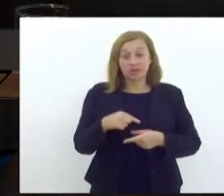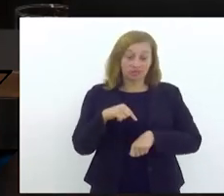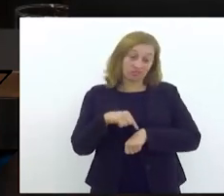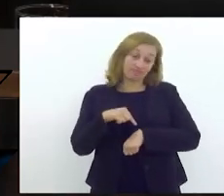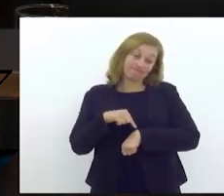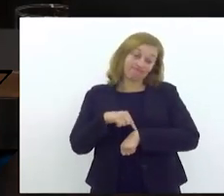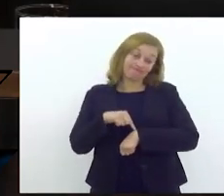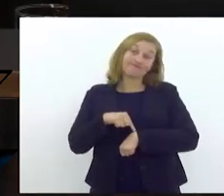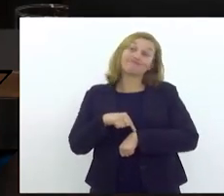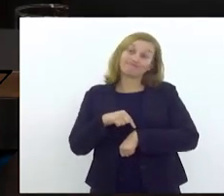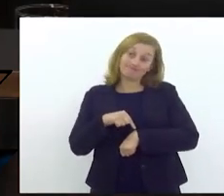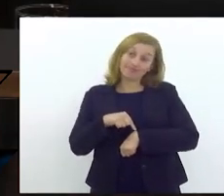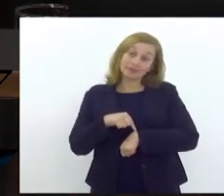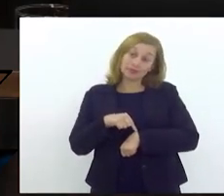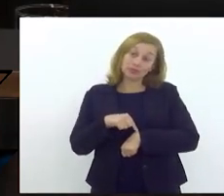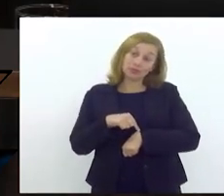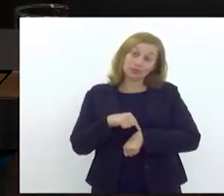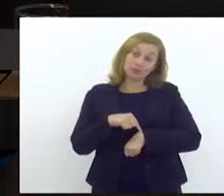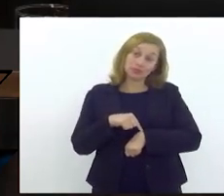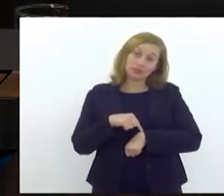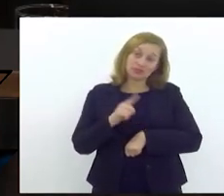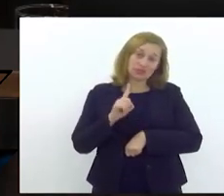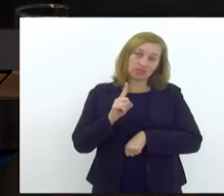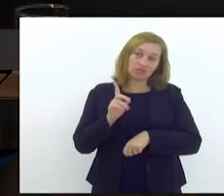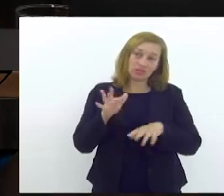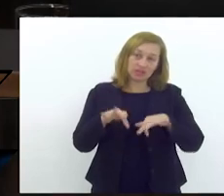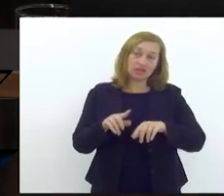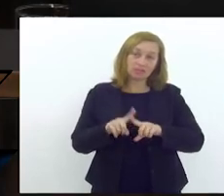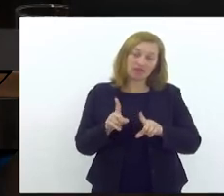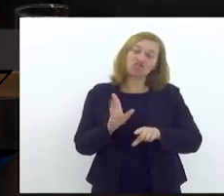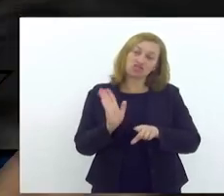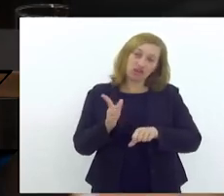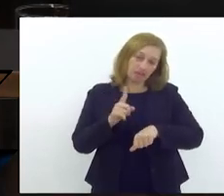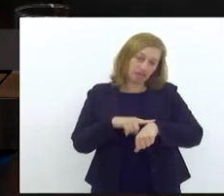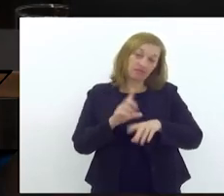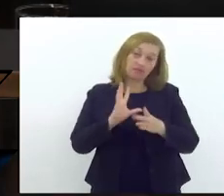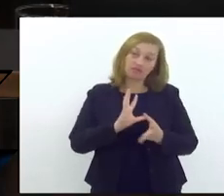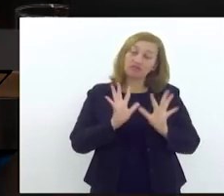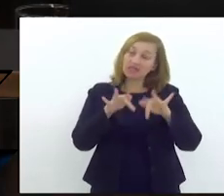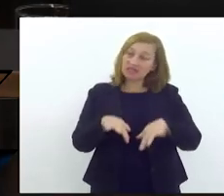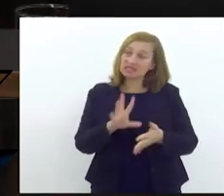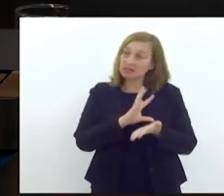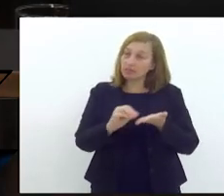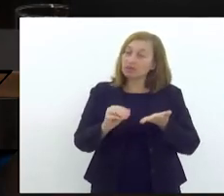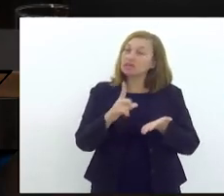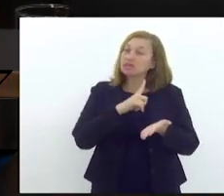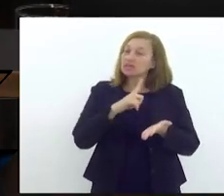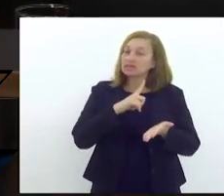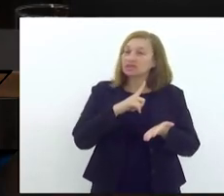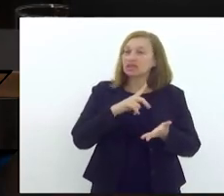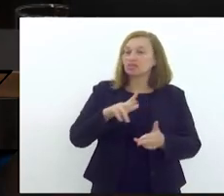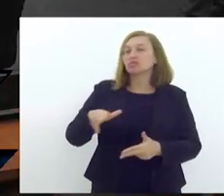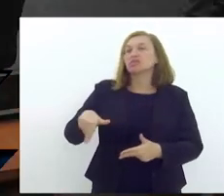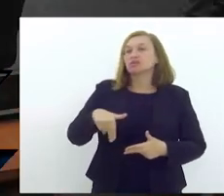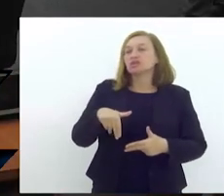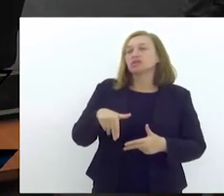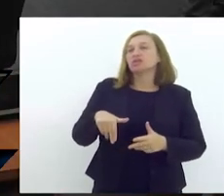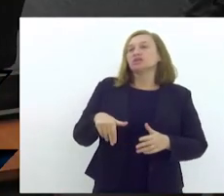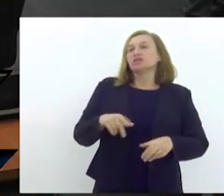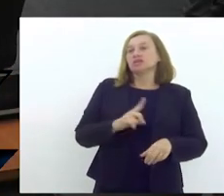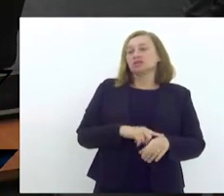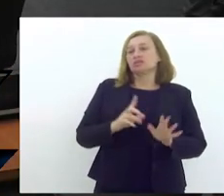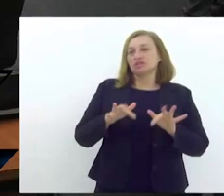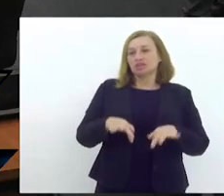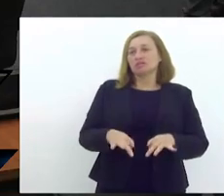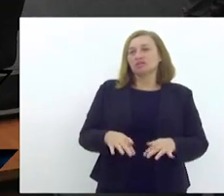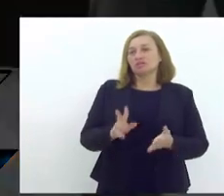já encerramos os ainda não cantei mas já encerramos a pauta e temos escrito no expediente final é rapidamente